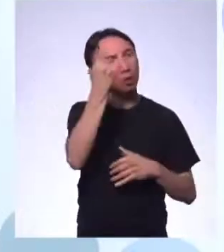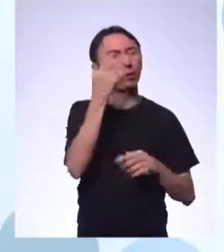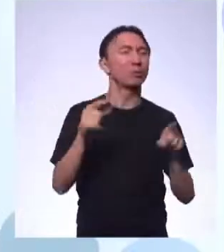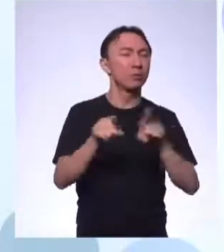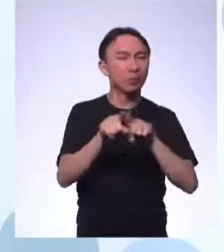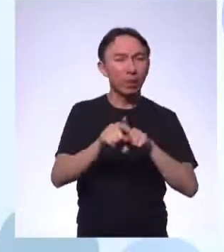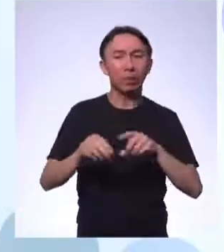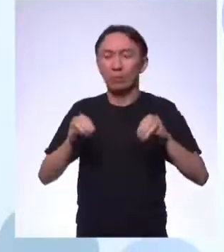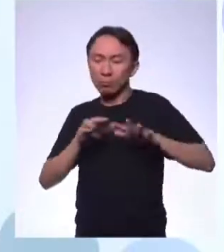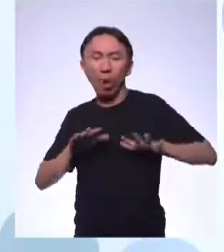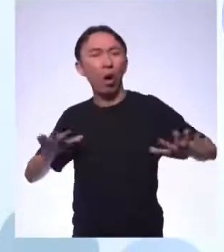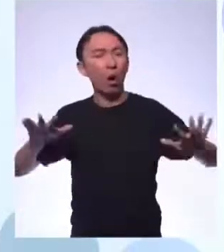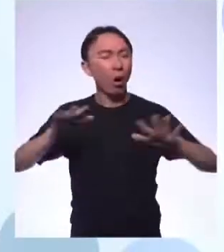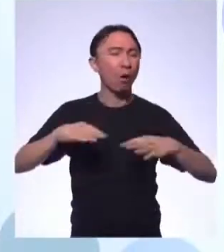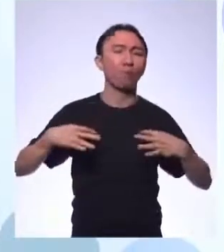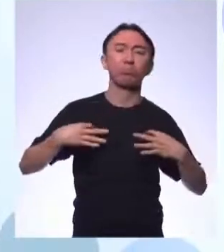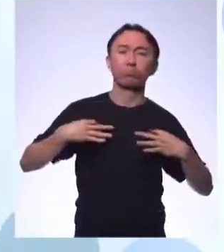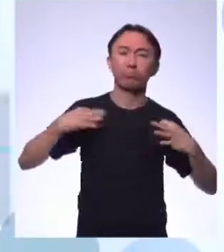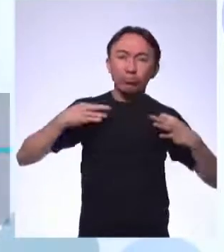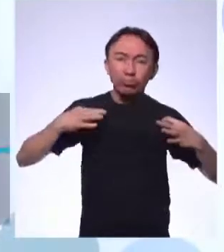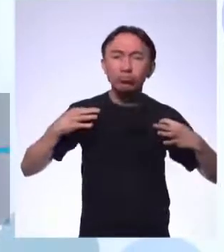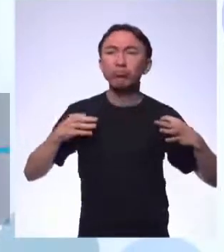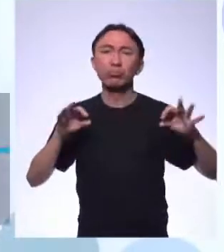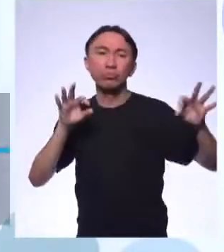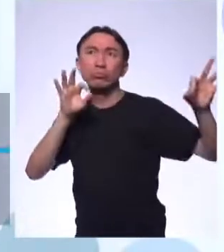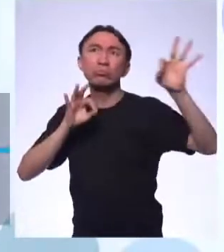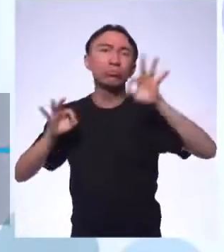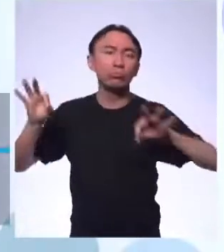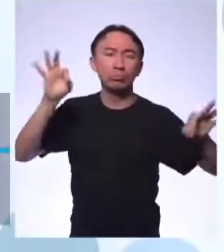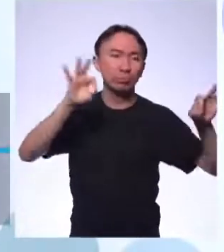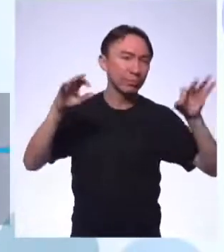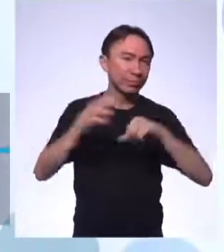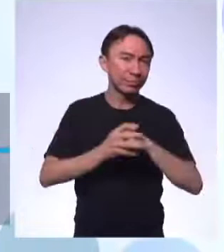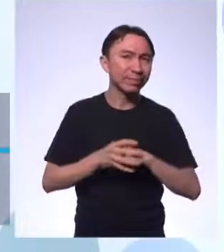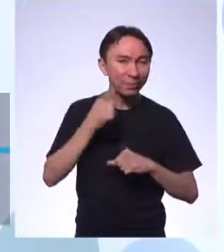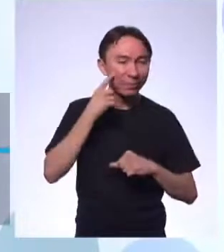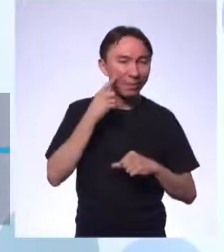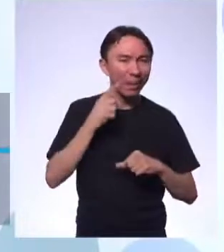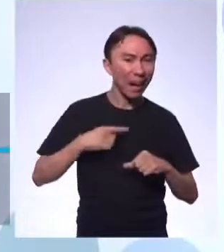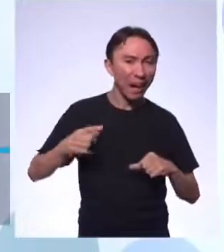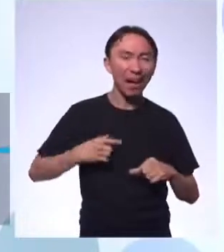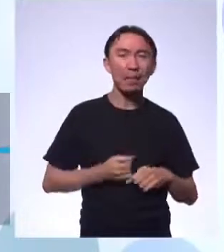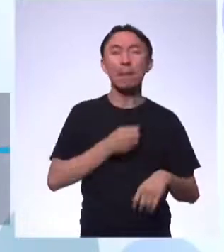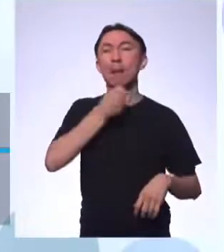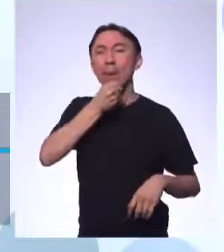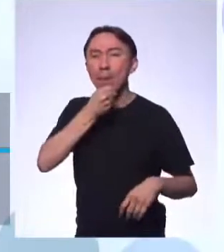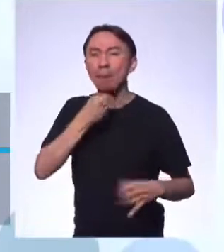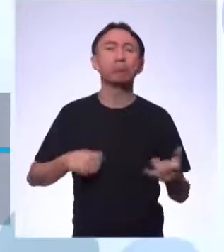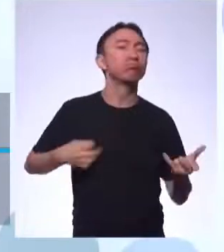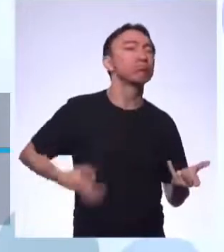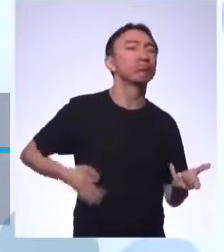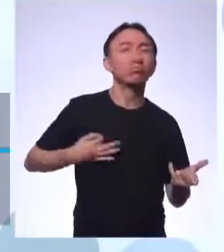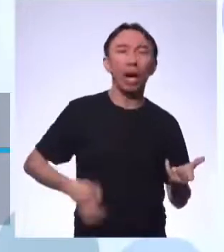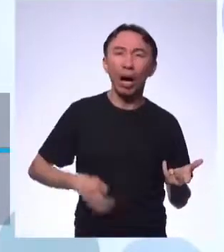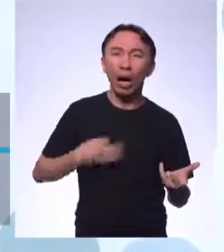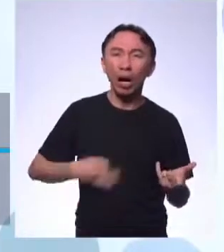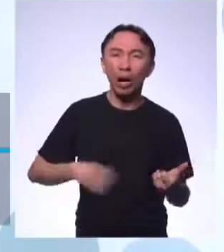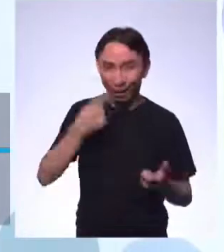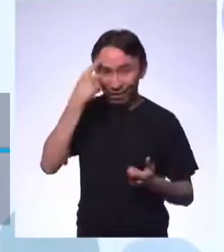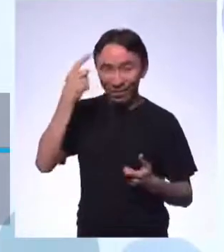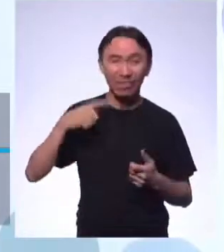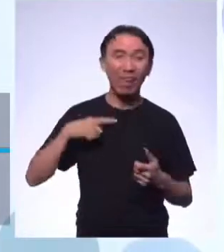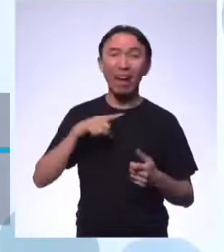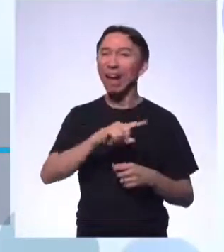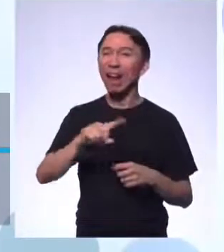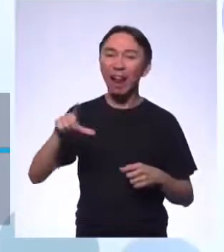claro, os adereços, os efeitos de iluminação. No caso de um show como o que a gente está vendo aí, né, geralmente o cenário é bem simples, né? Geralmente nem